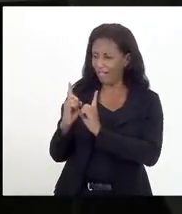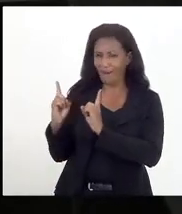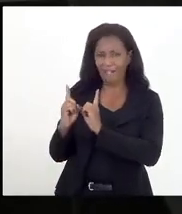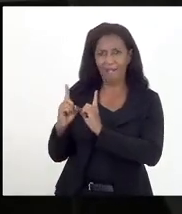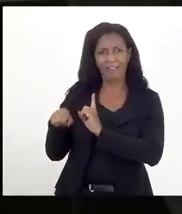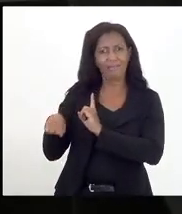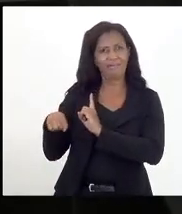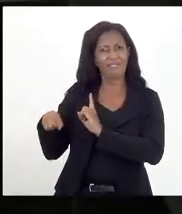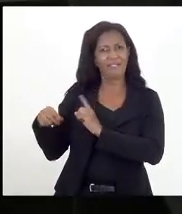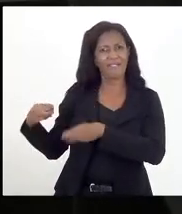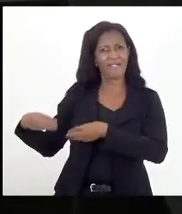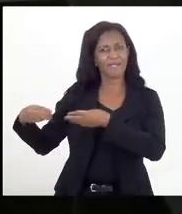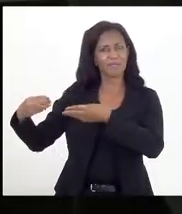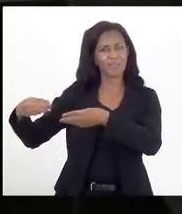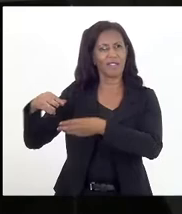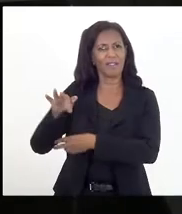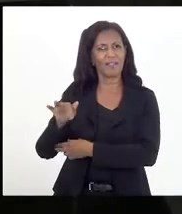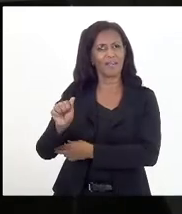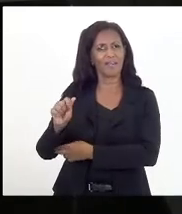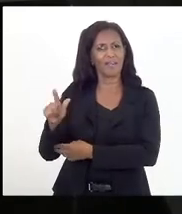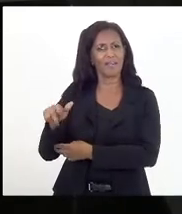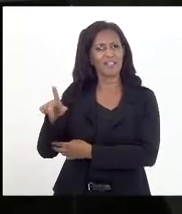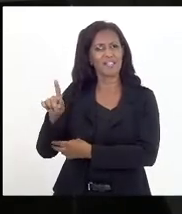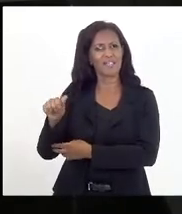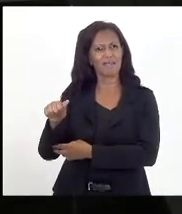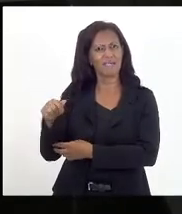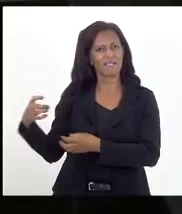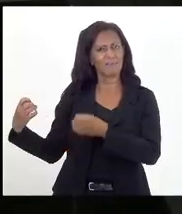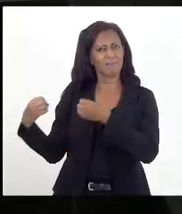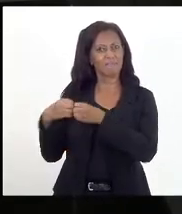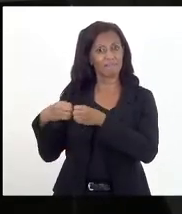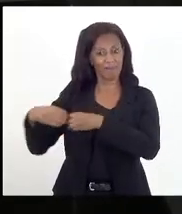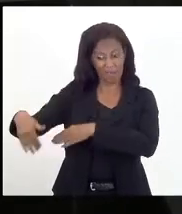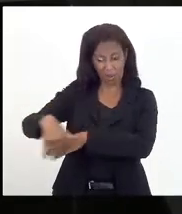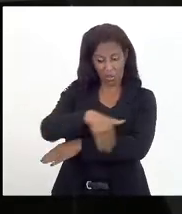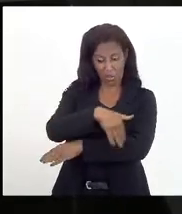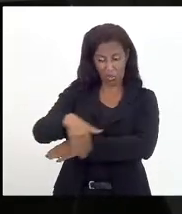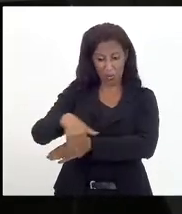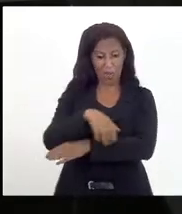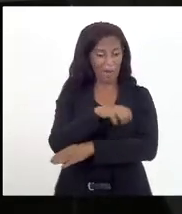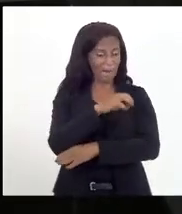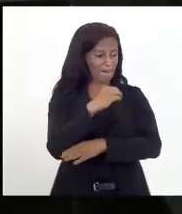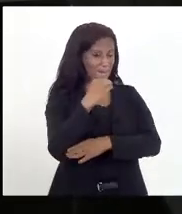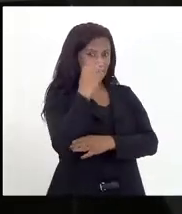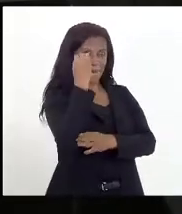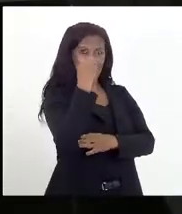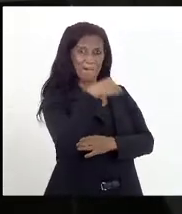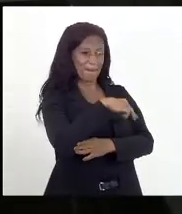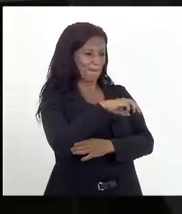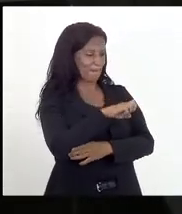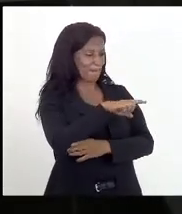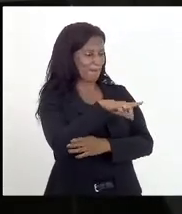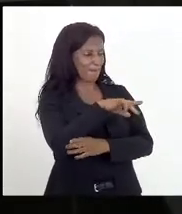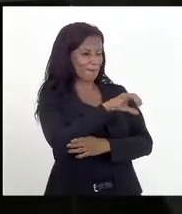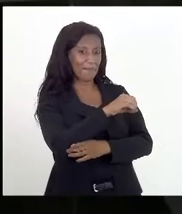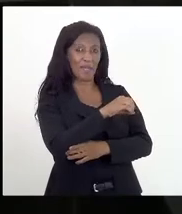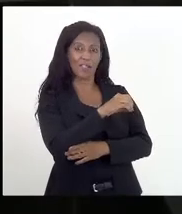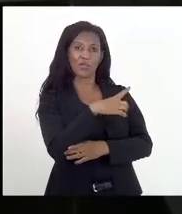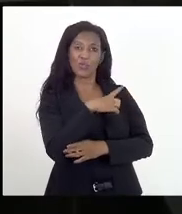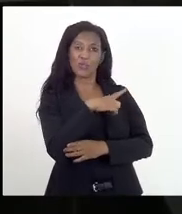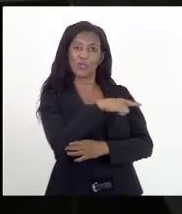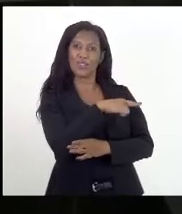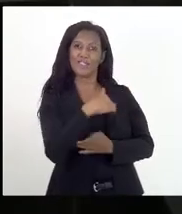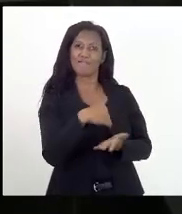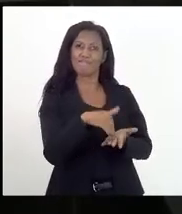o ministério da fazenda e Nesta mesma Rua do México tem a secretaria de